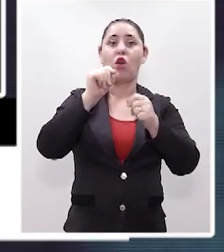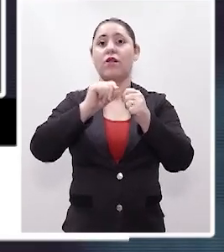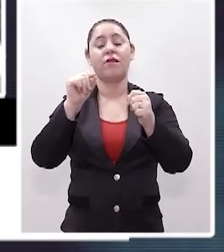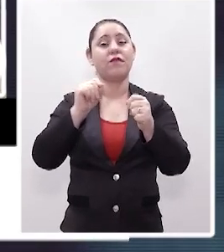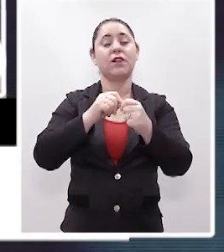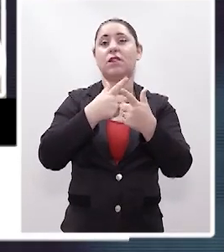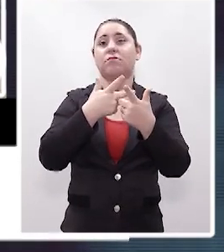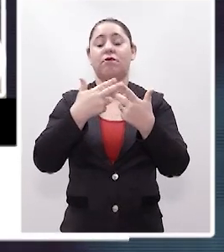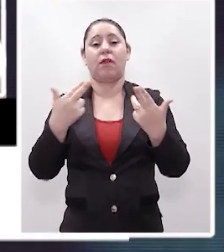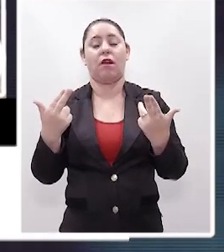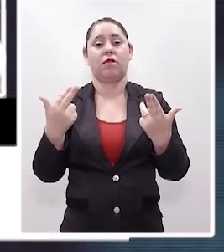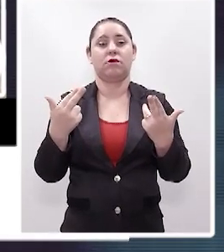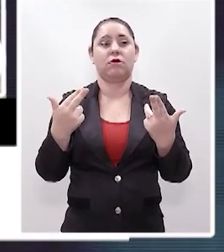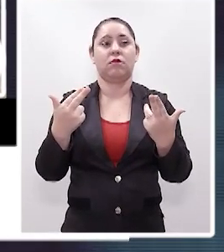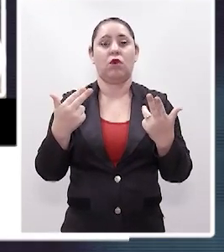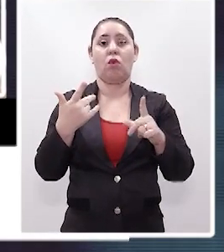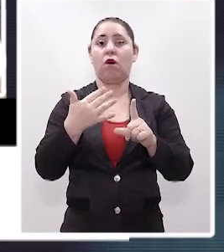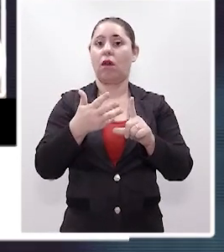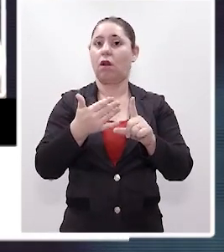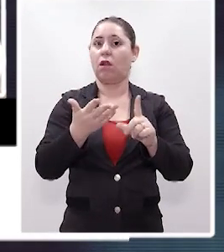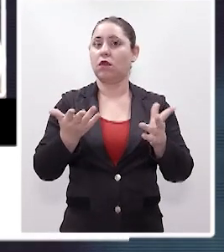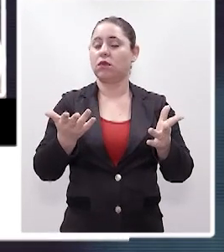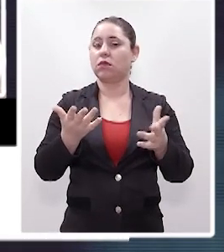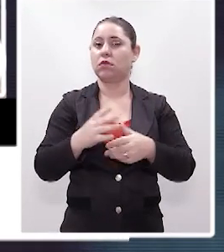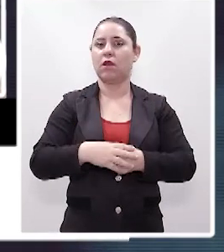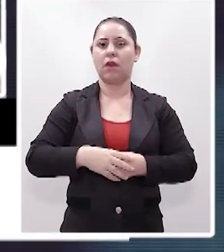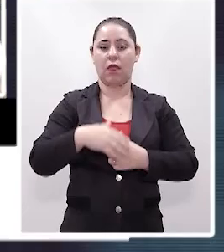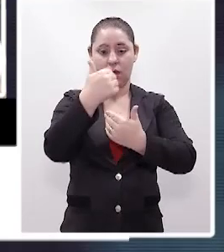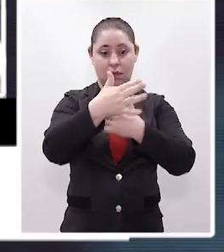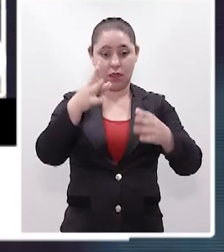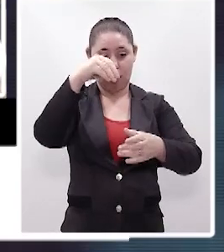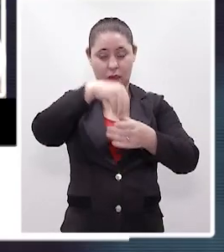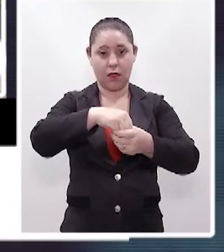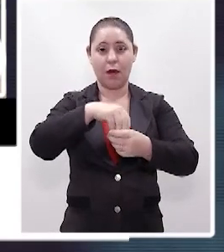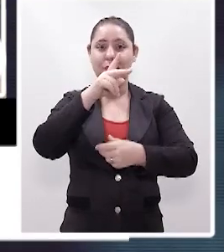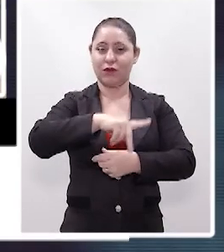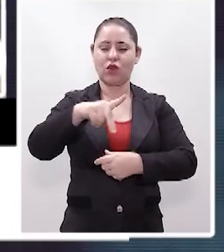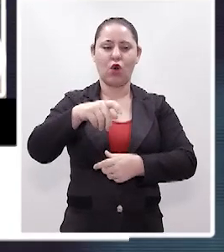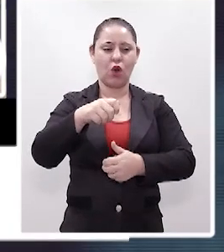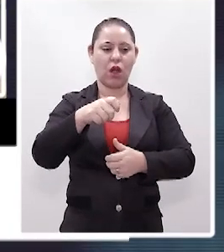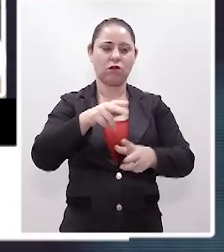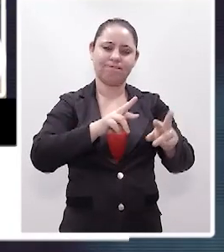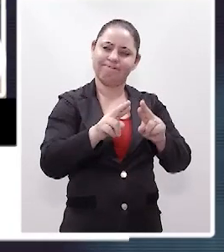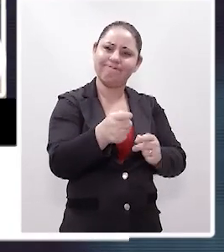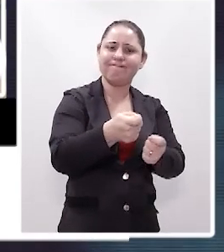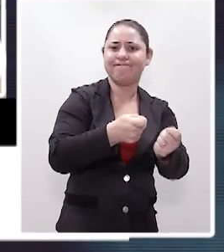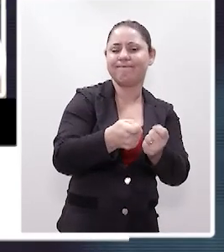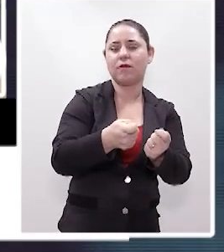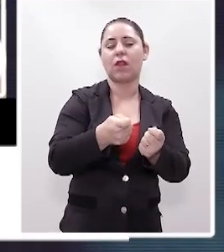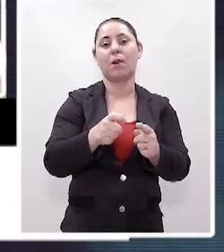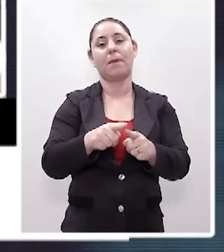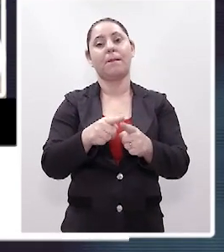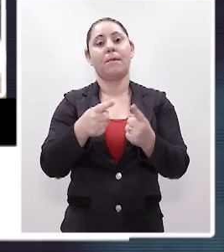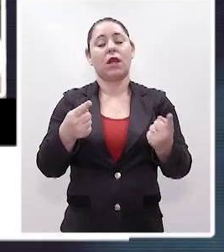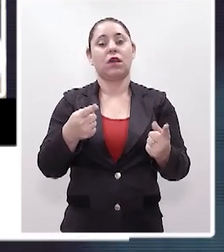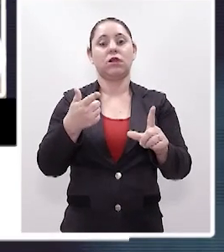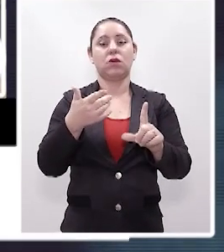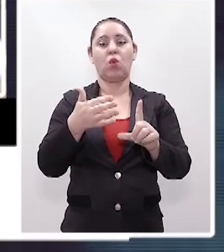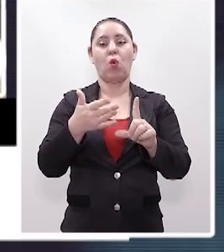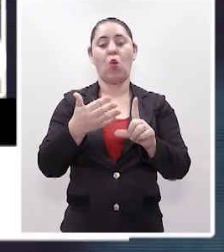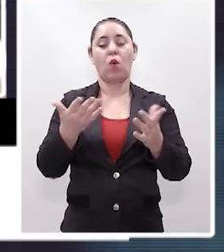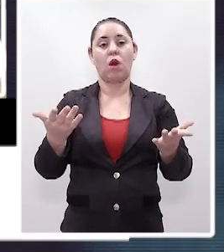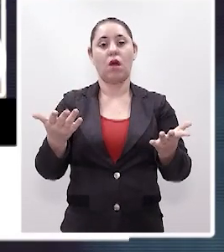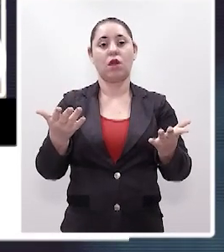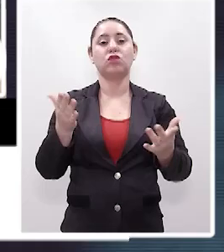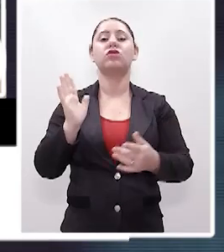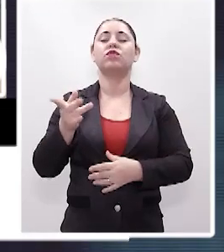eles fizeram, e isso online, cara. Dentro da sala, a professora consegue dar uma controlada, agora,